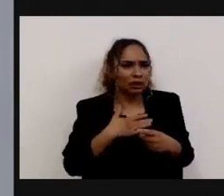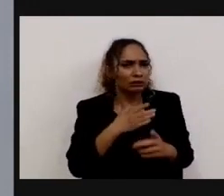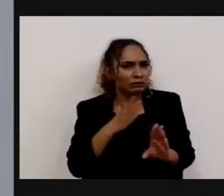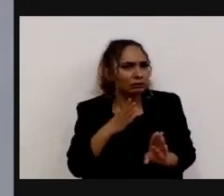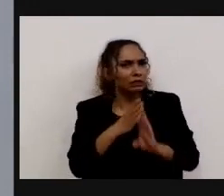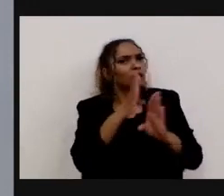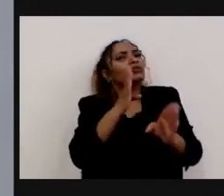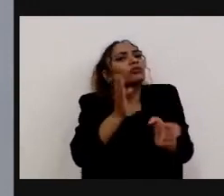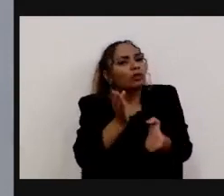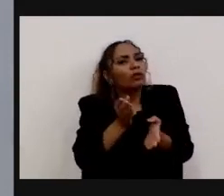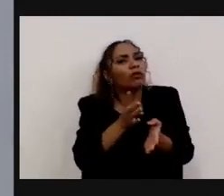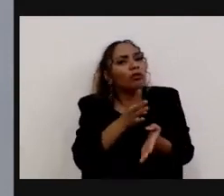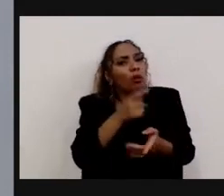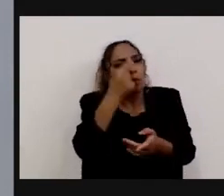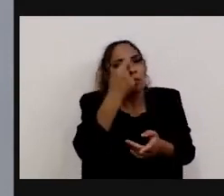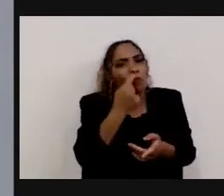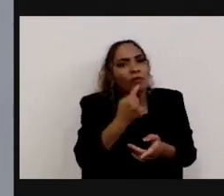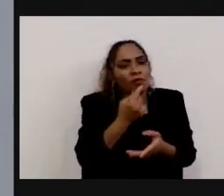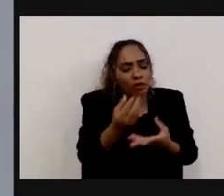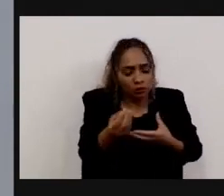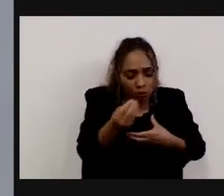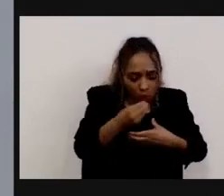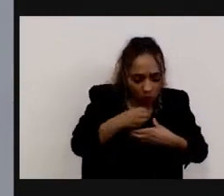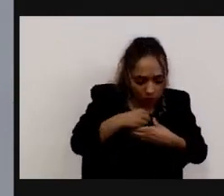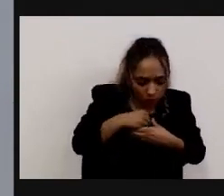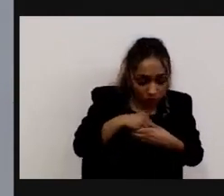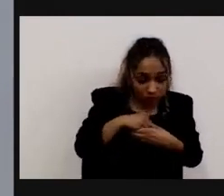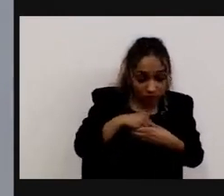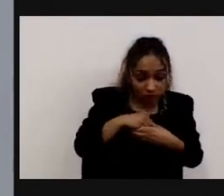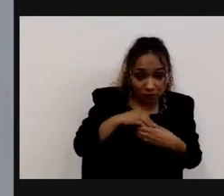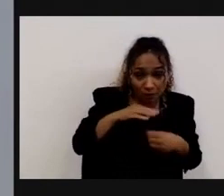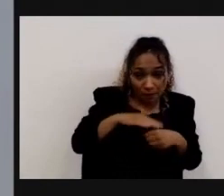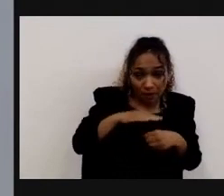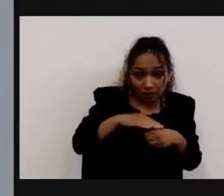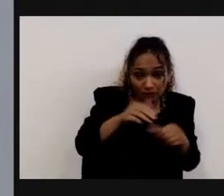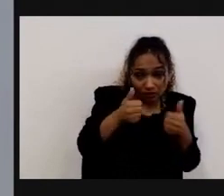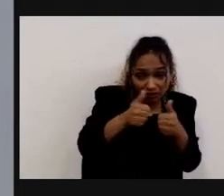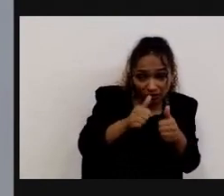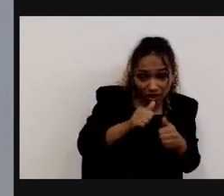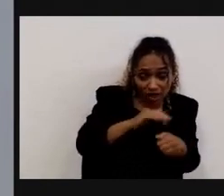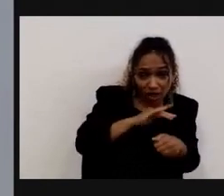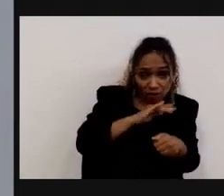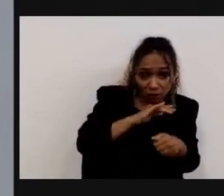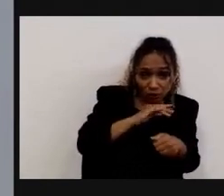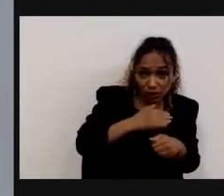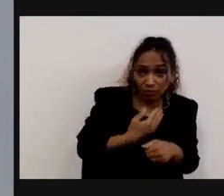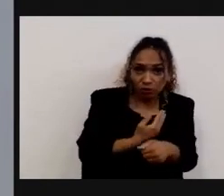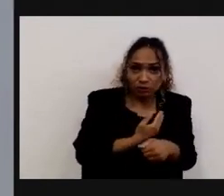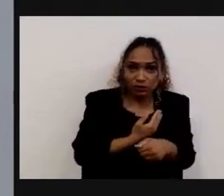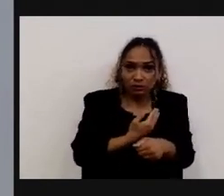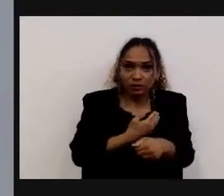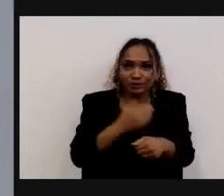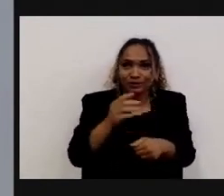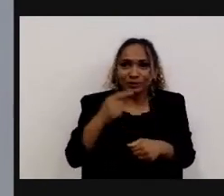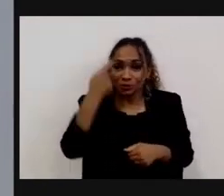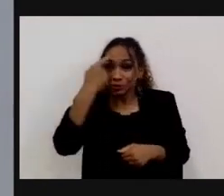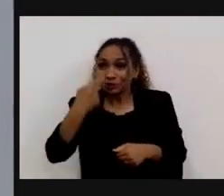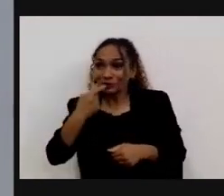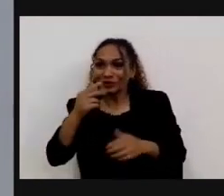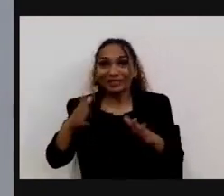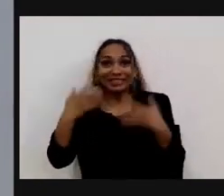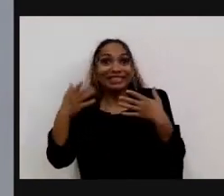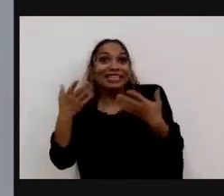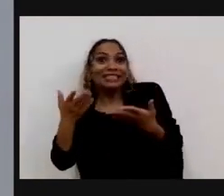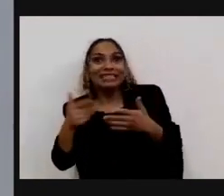dos perfis por exemplo mais introvertidos serem mais mal avaliados por seus colegas do que os perfis mais